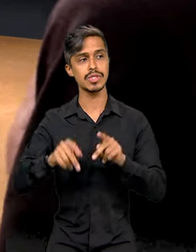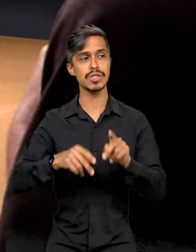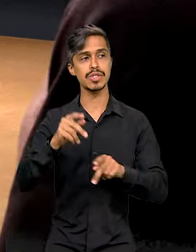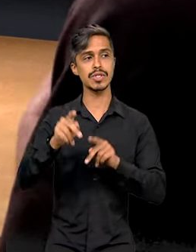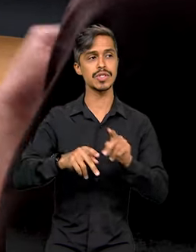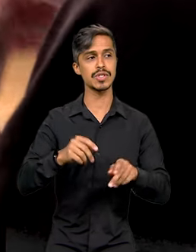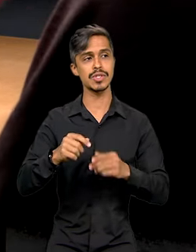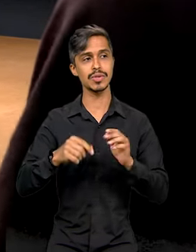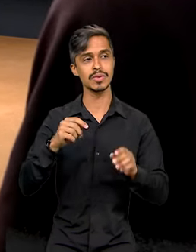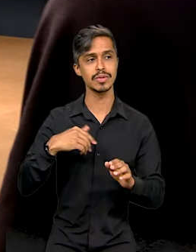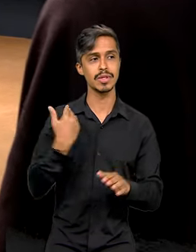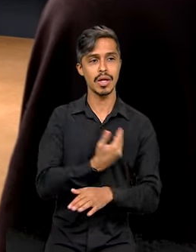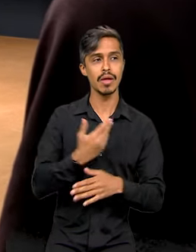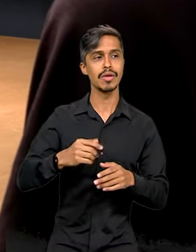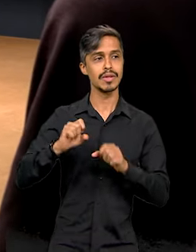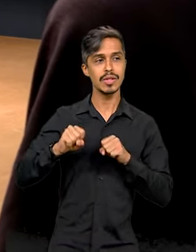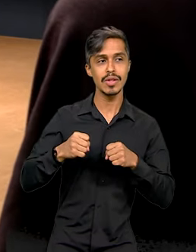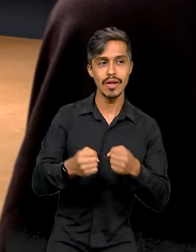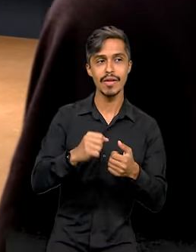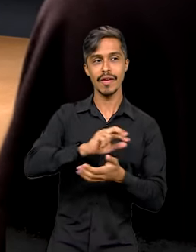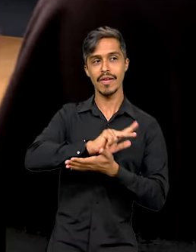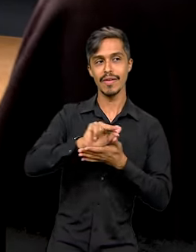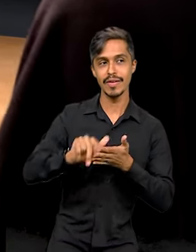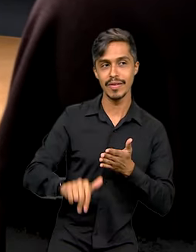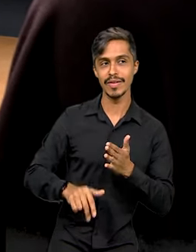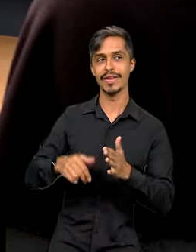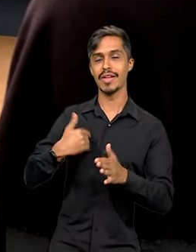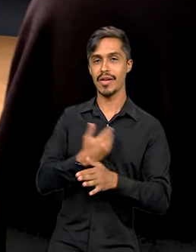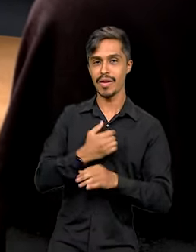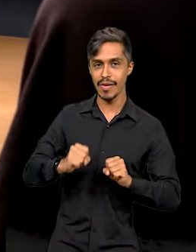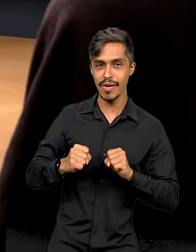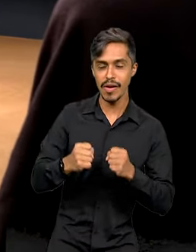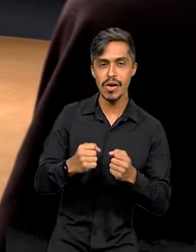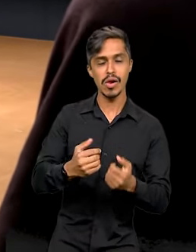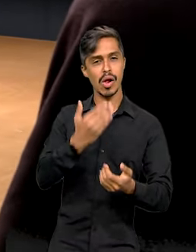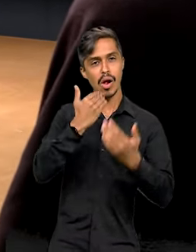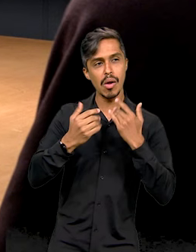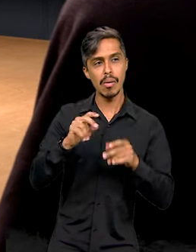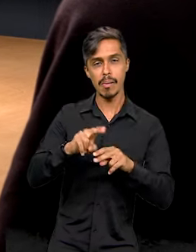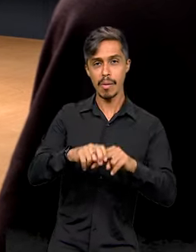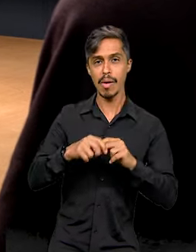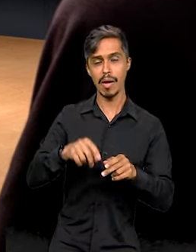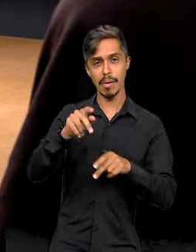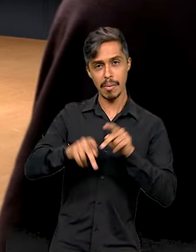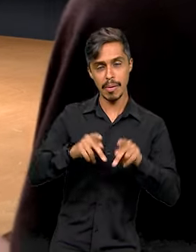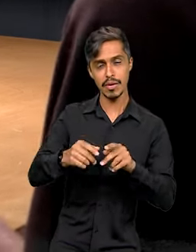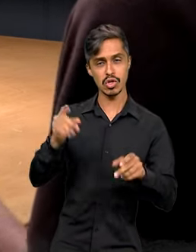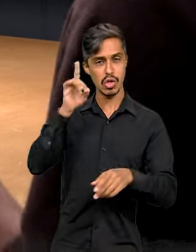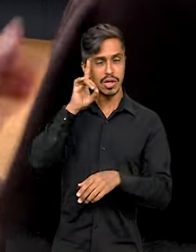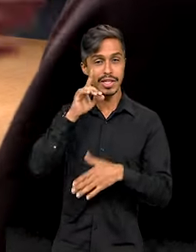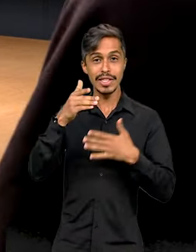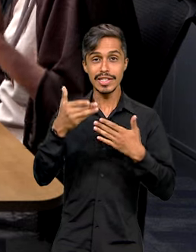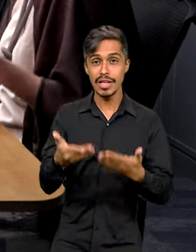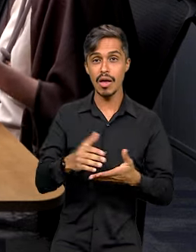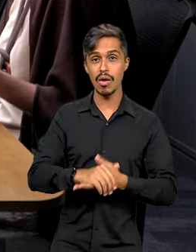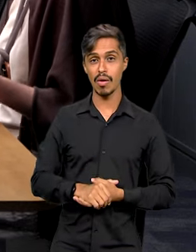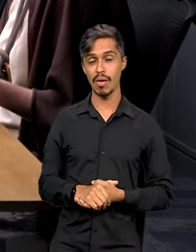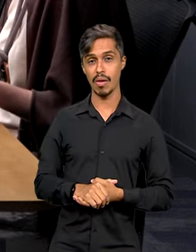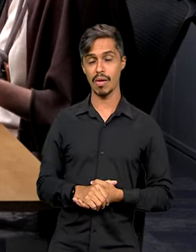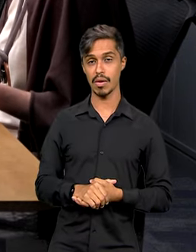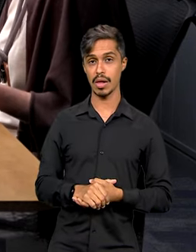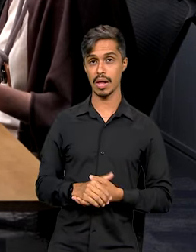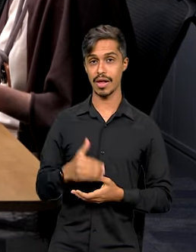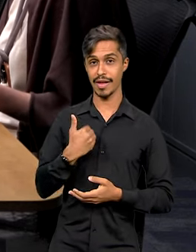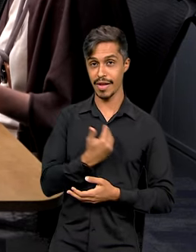já são desenvolvidos e já são eh eh consumidos ali né e pela população no seu cotidiano e o